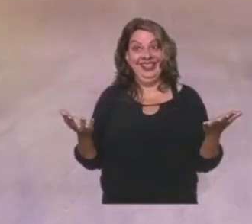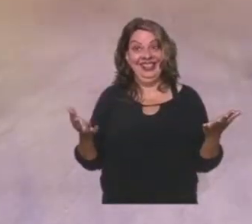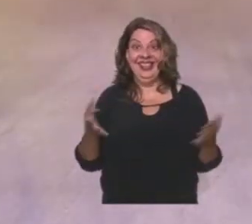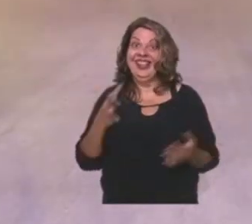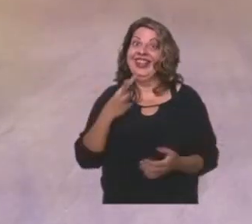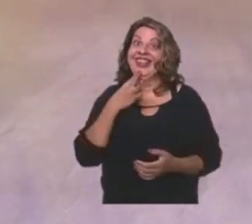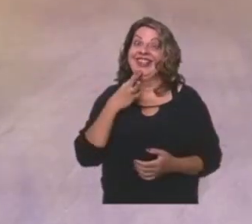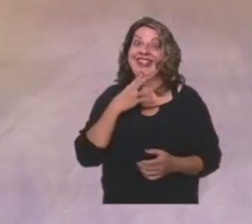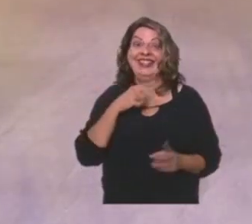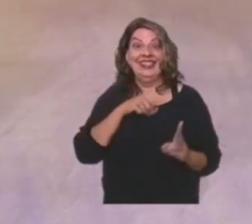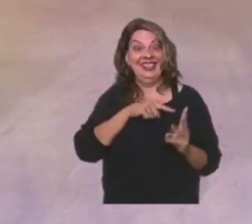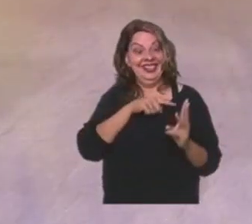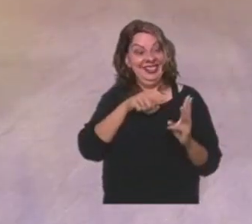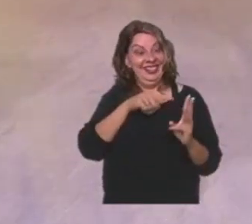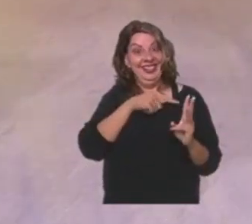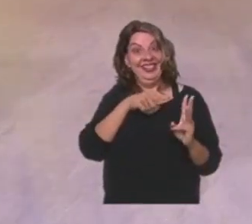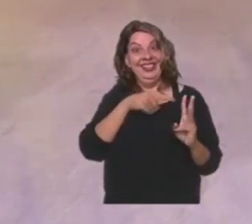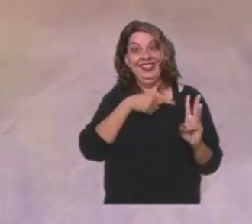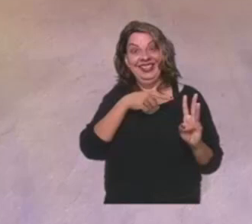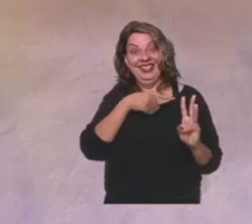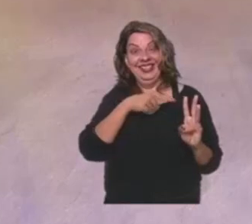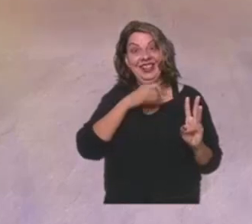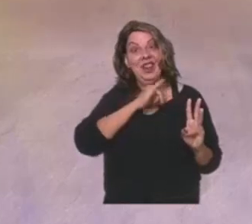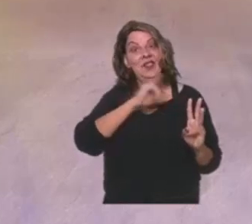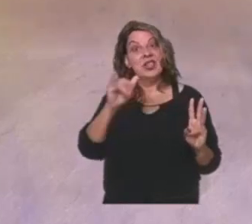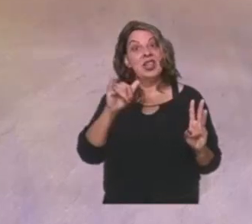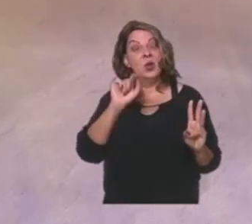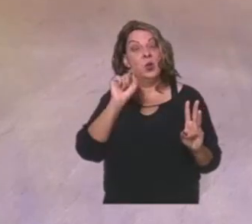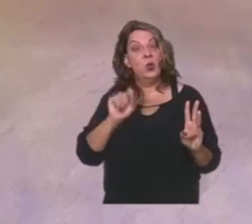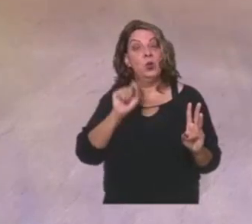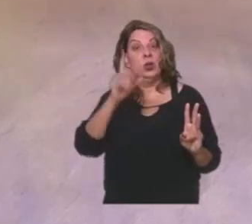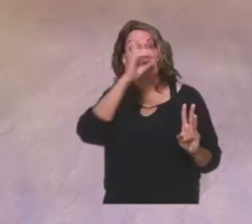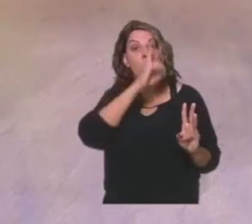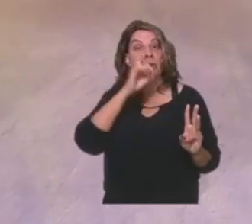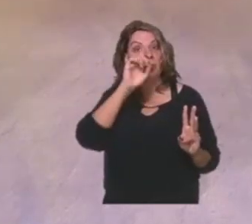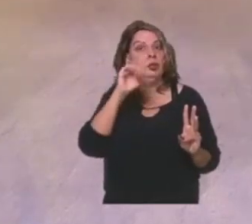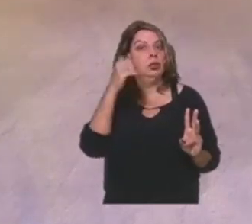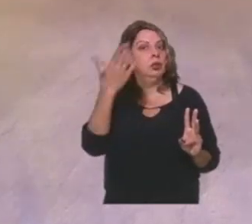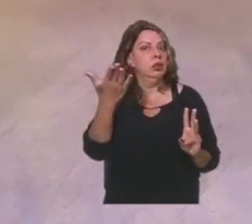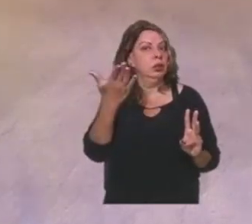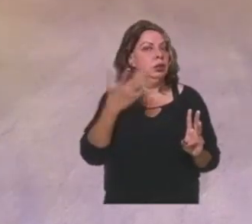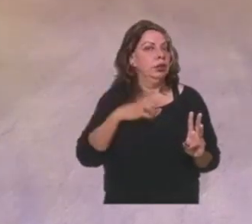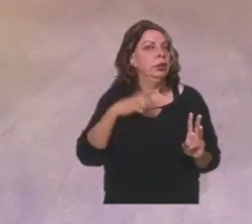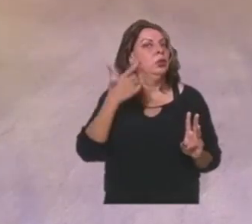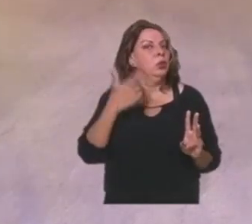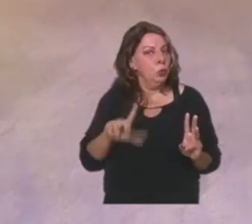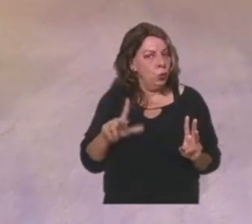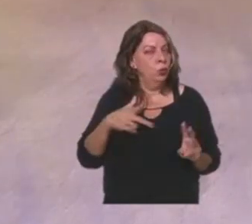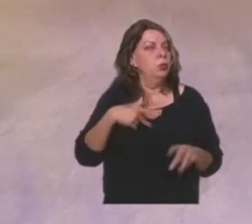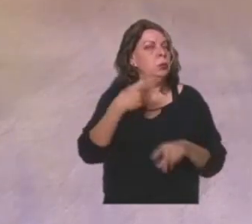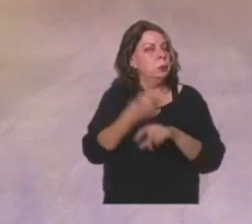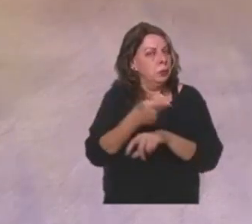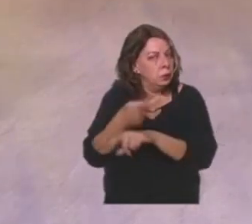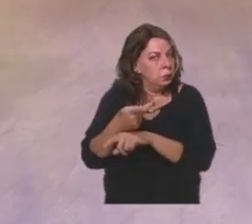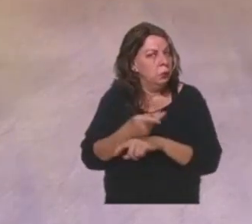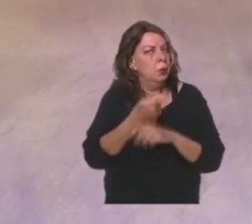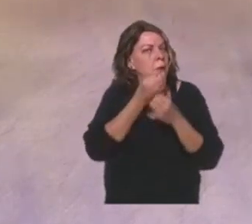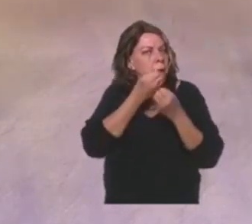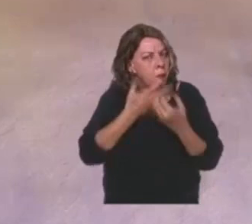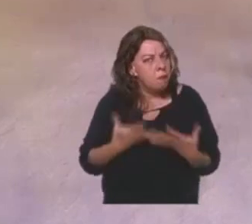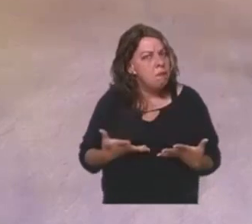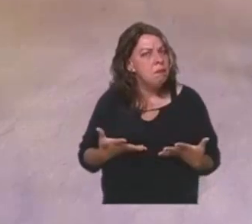Olha aí, eu conheço aquele! O time todo reunido para anunciar que domingo que vem a gente também não economizou na premiação, não, né? Menino.